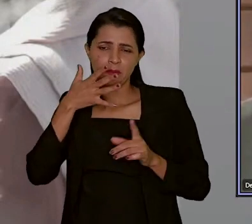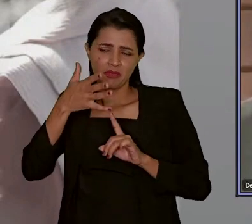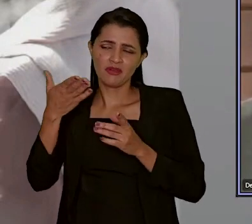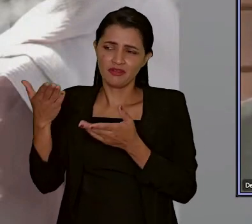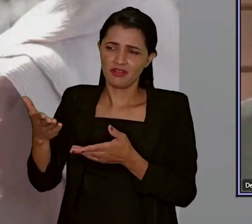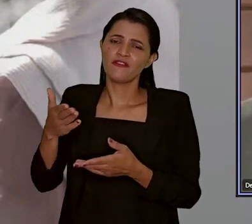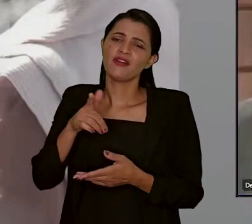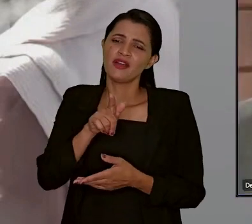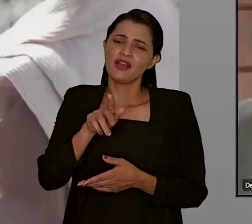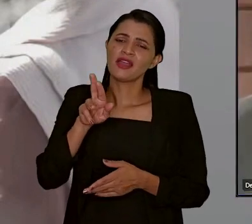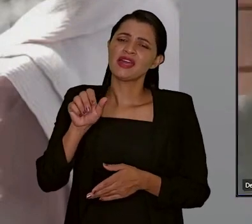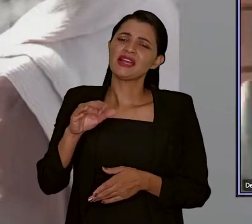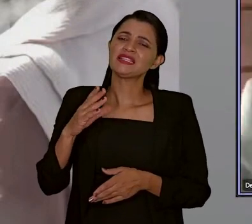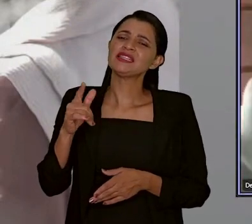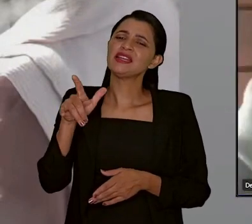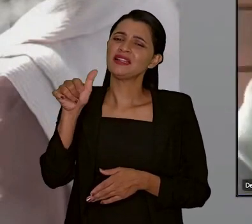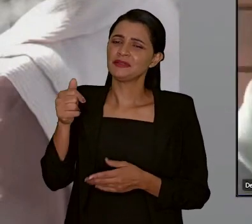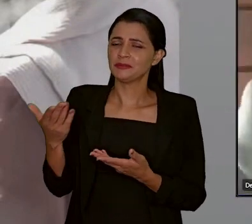doutora Graciela.